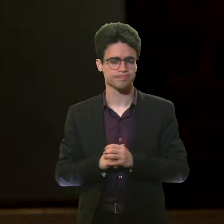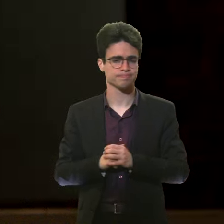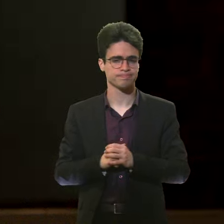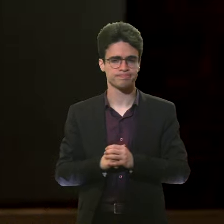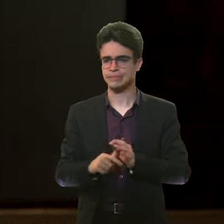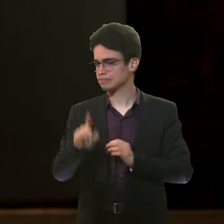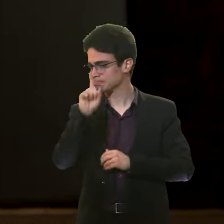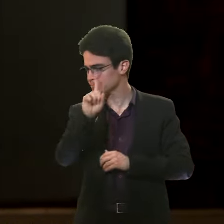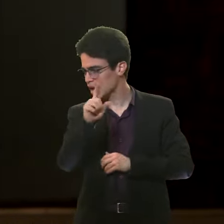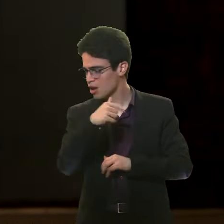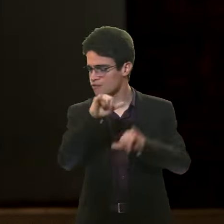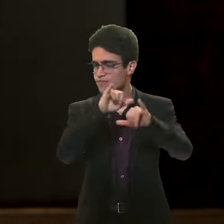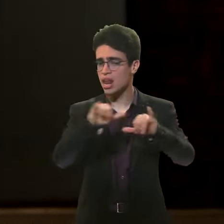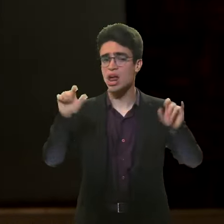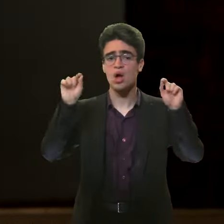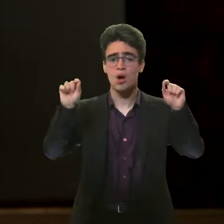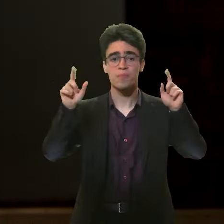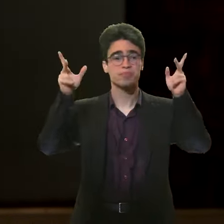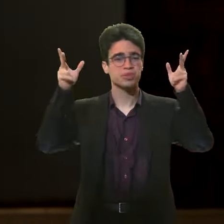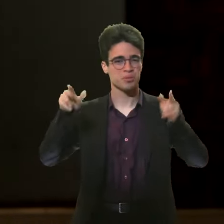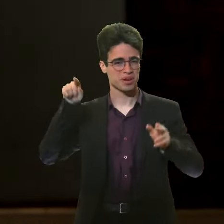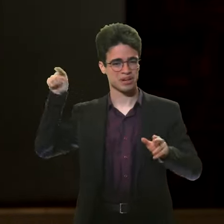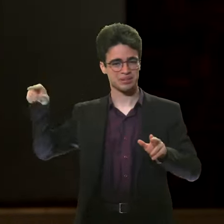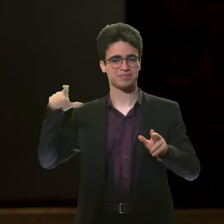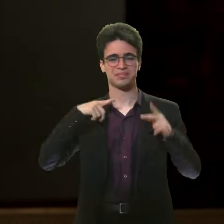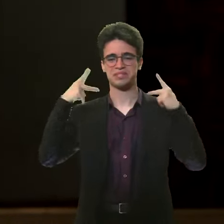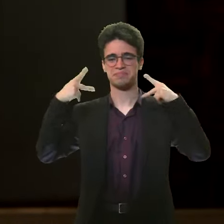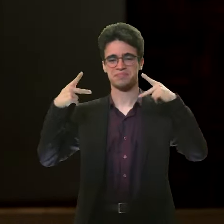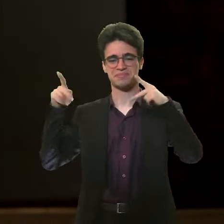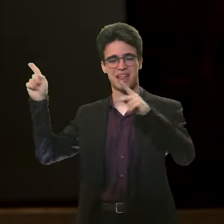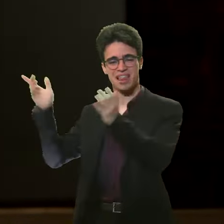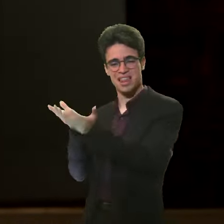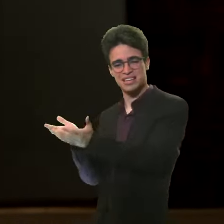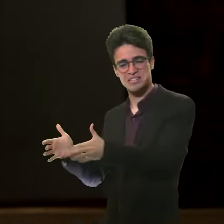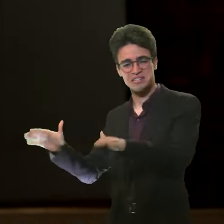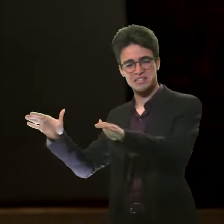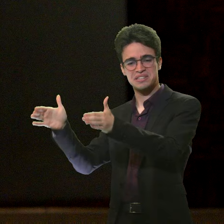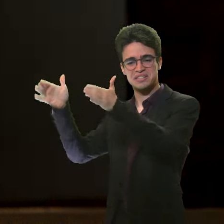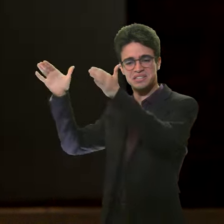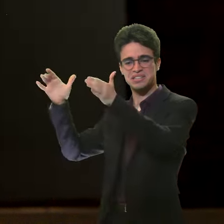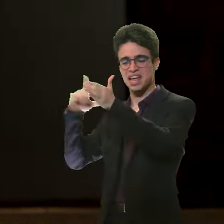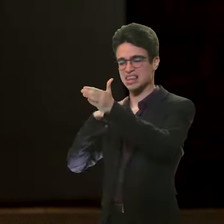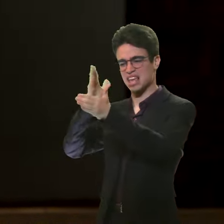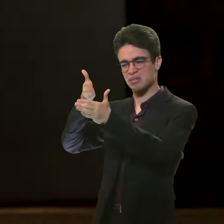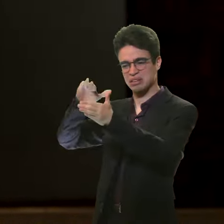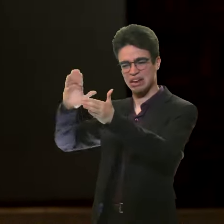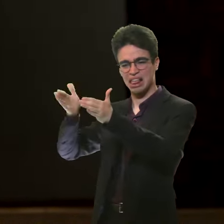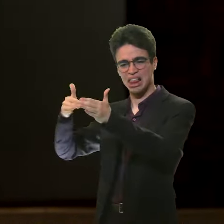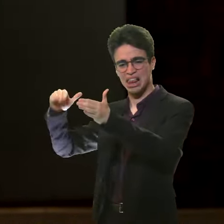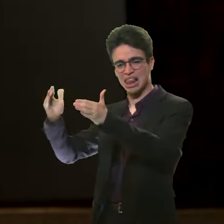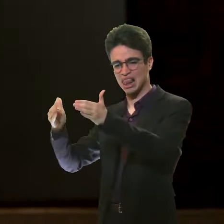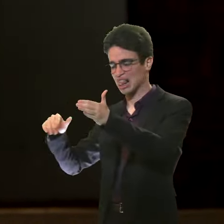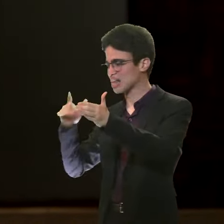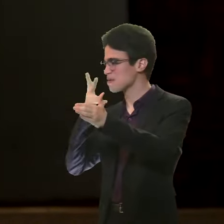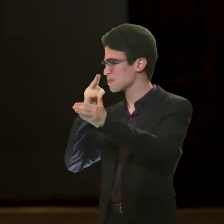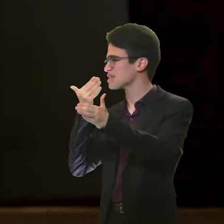Mas eu vim te falar que assim como o símbolo dessa série, que é essa cerâmica que foi restaurada e